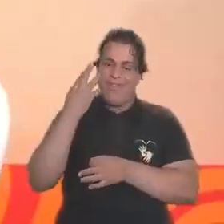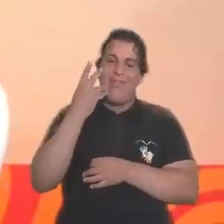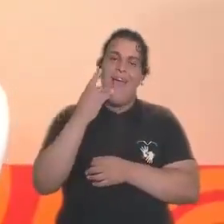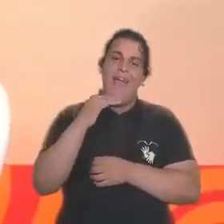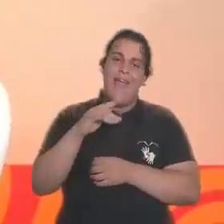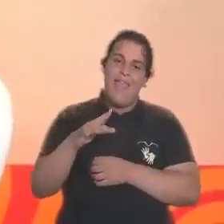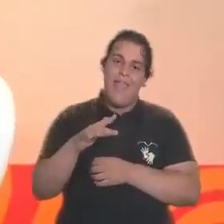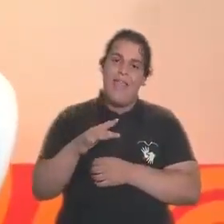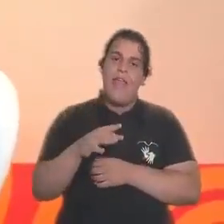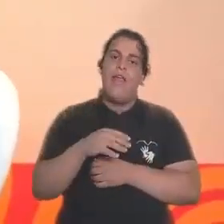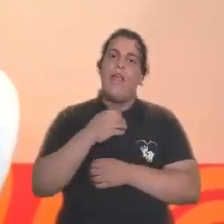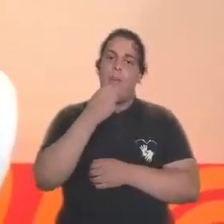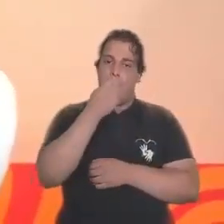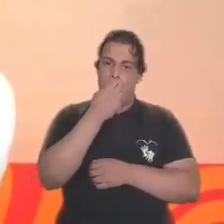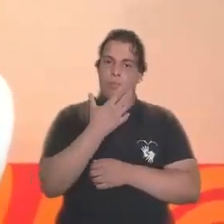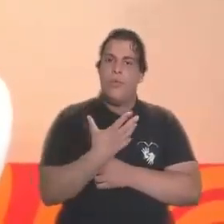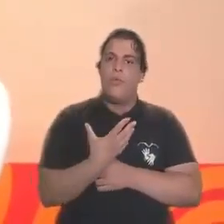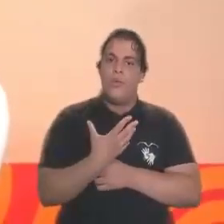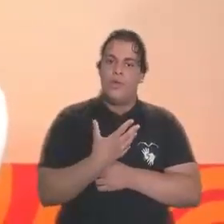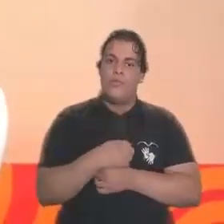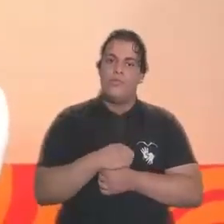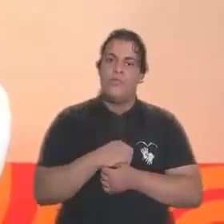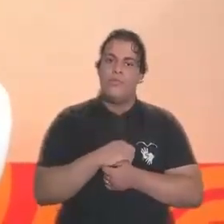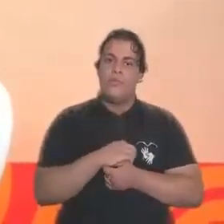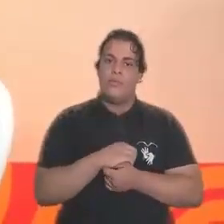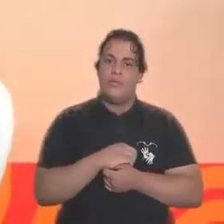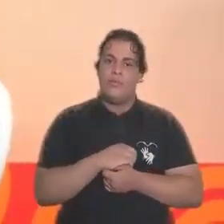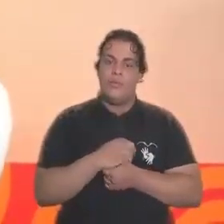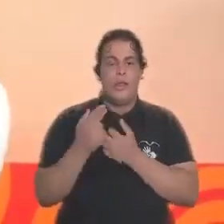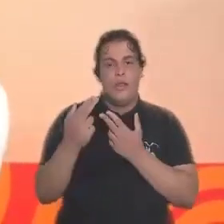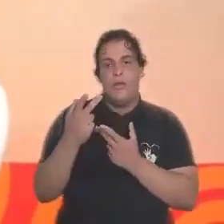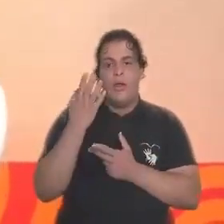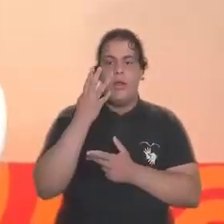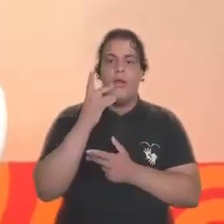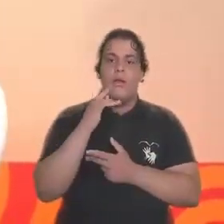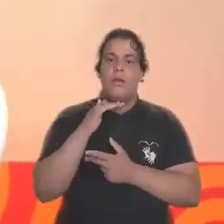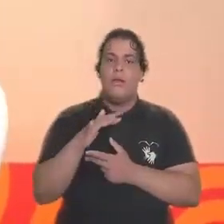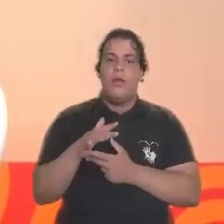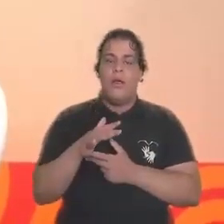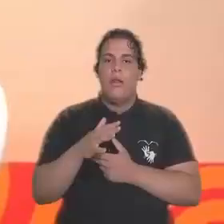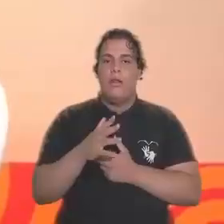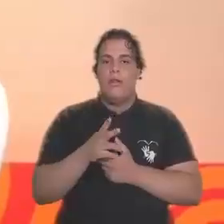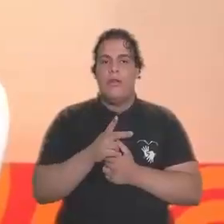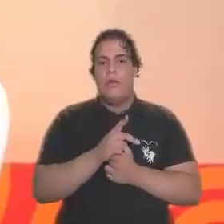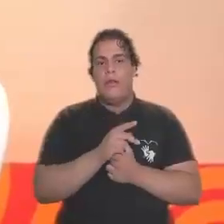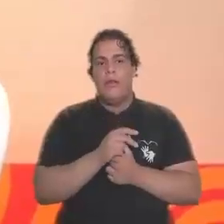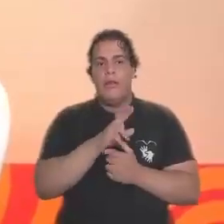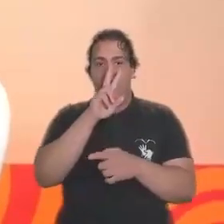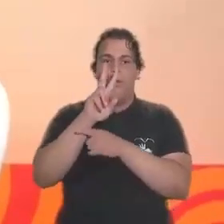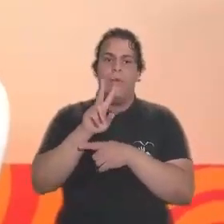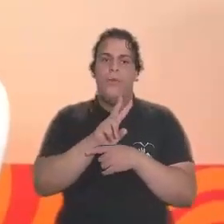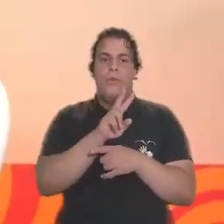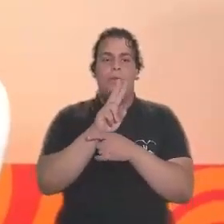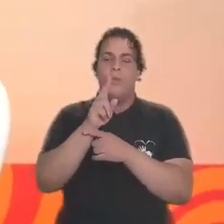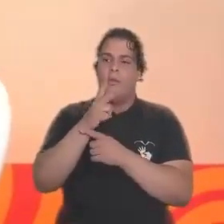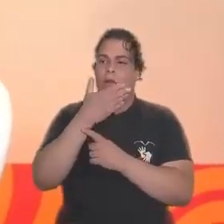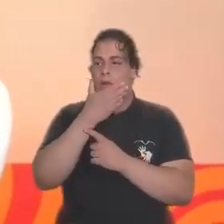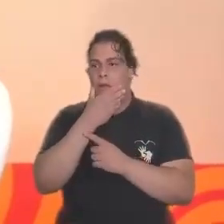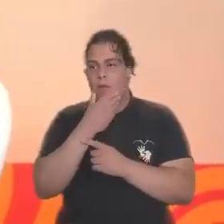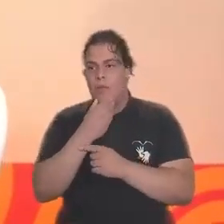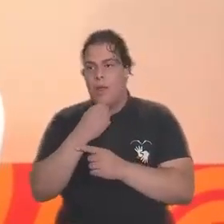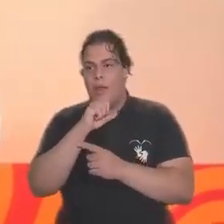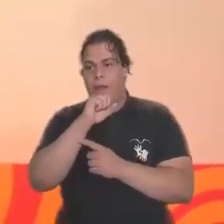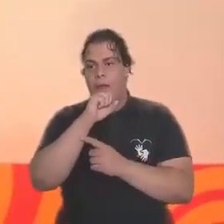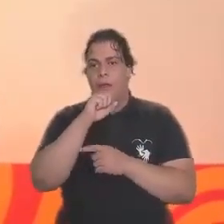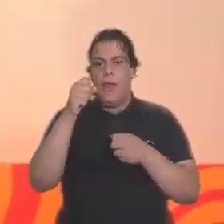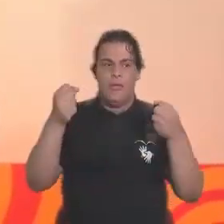crianças, ela é muito positiva. Mesma coisa com uma criança que não deixa o pai passar no farol com sinal vermelho, jogar um lixo na